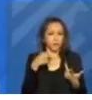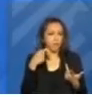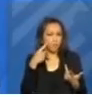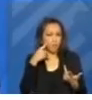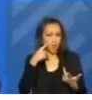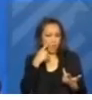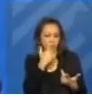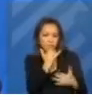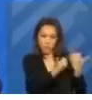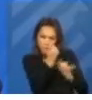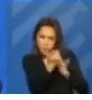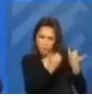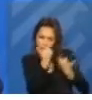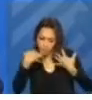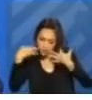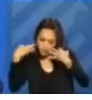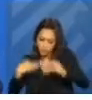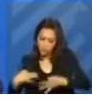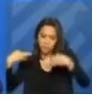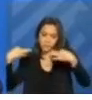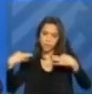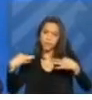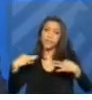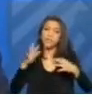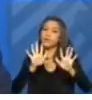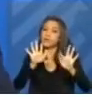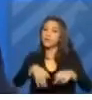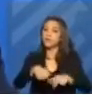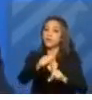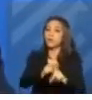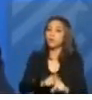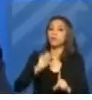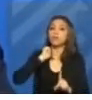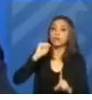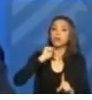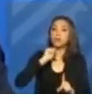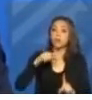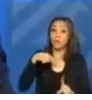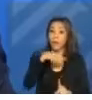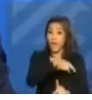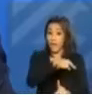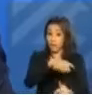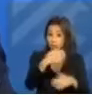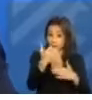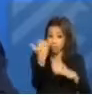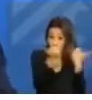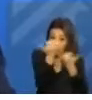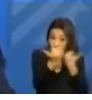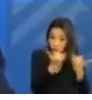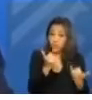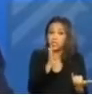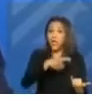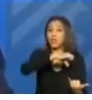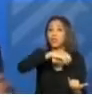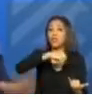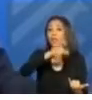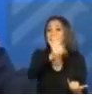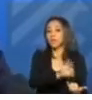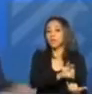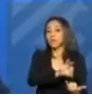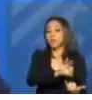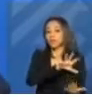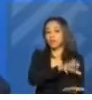informais e provavelmente no final de abril essa base já vai estar completa, 90% completa. Mas